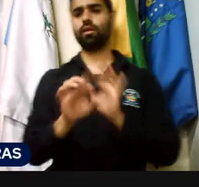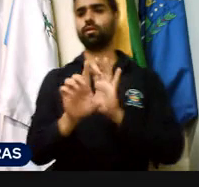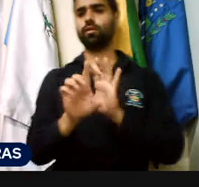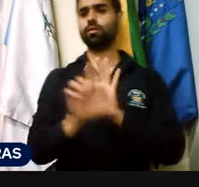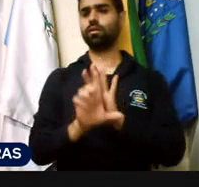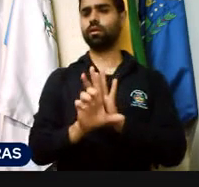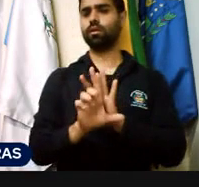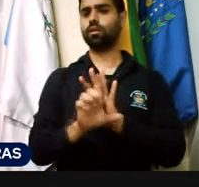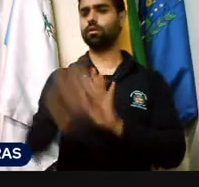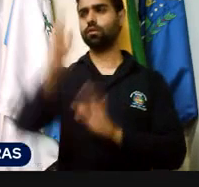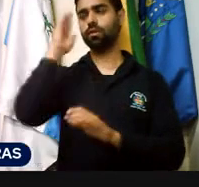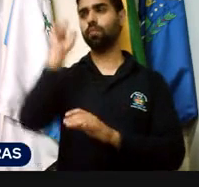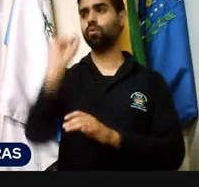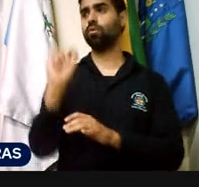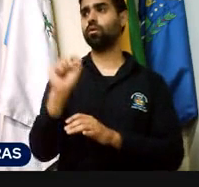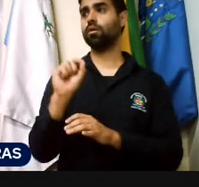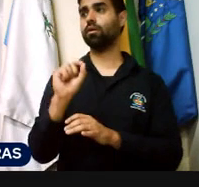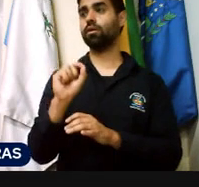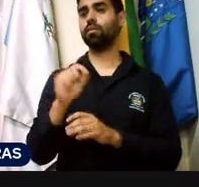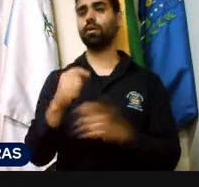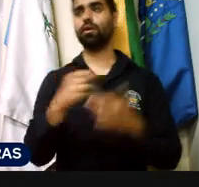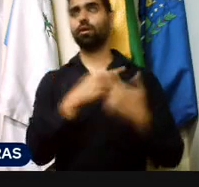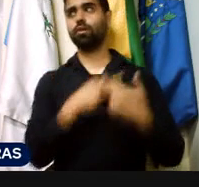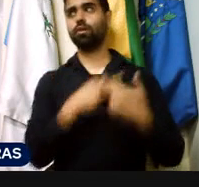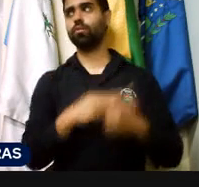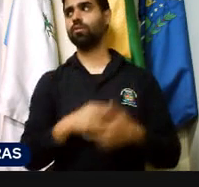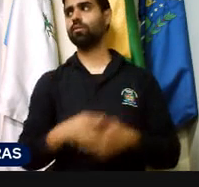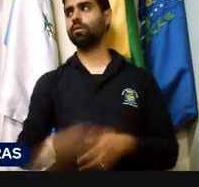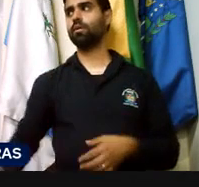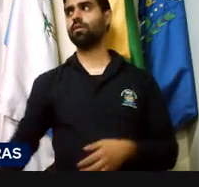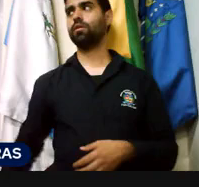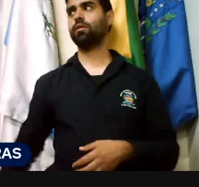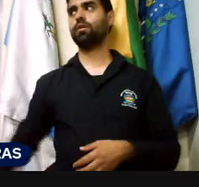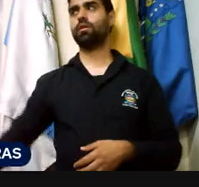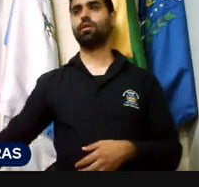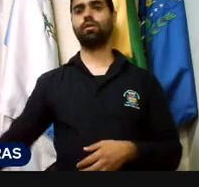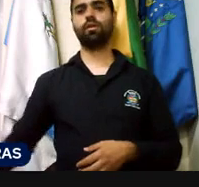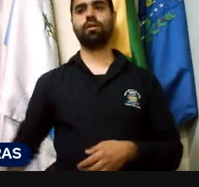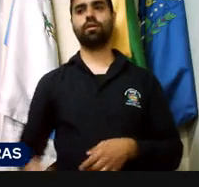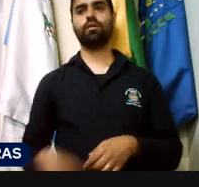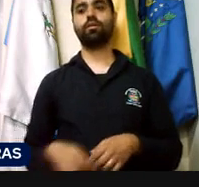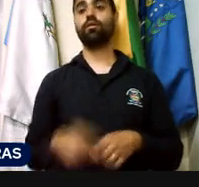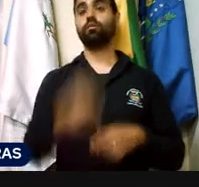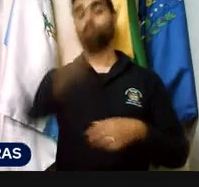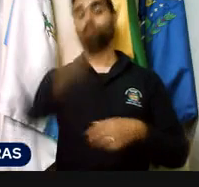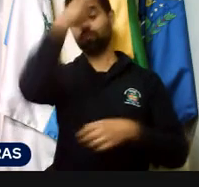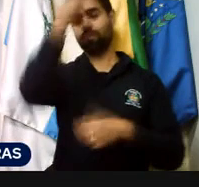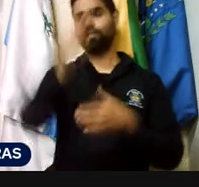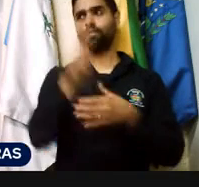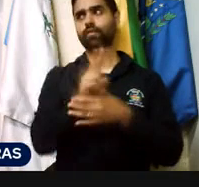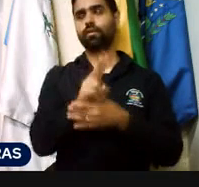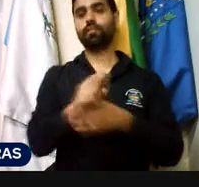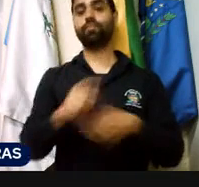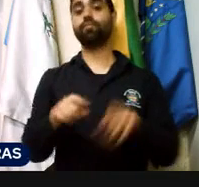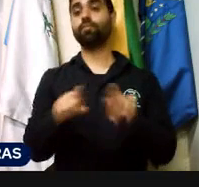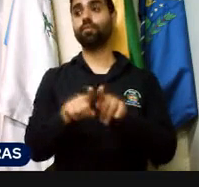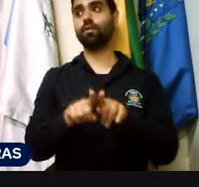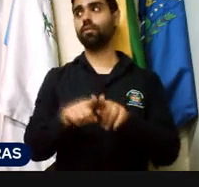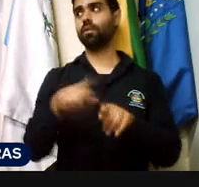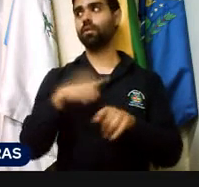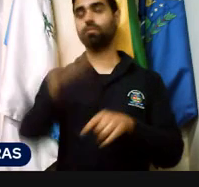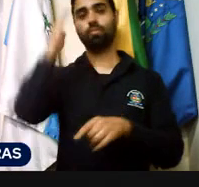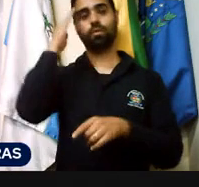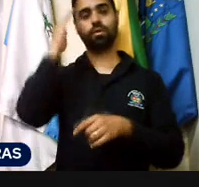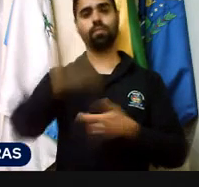tela, verifica-se que a matéria é de natureza legislativa e quanto à iniciativa de competência privativa do chefe do Poder Executivo Municipal. Assim quanto à análise